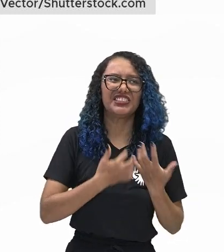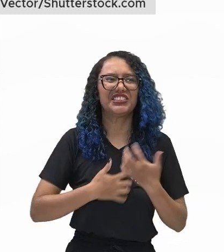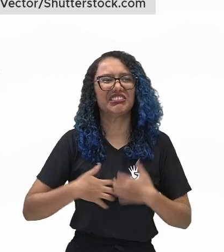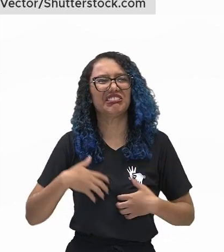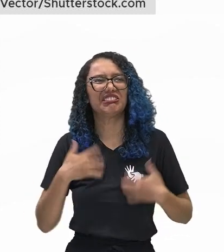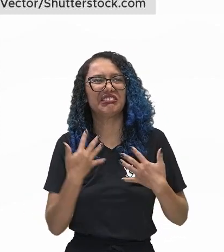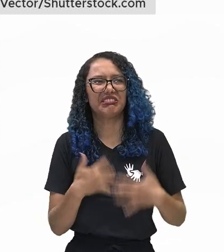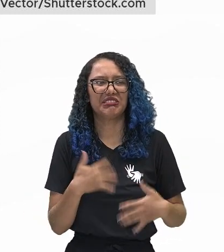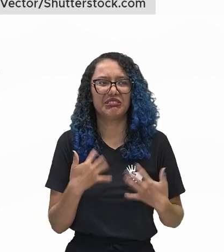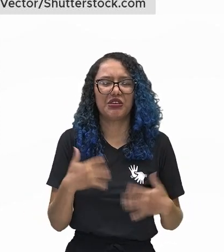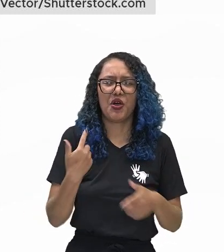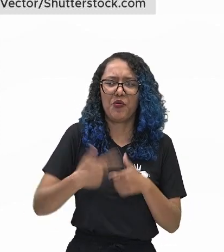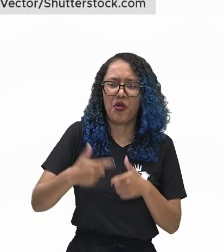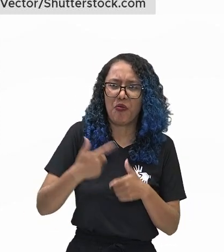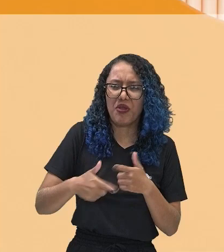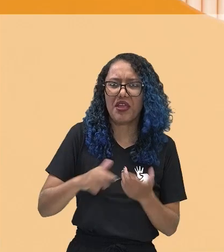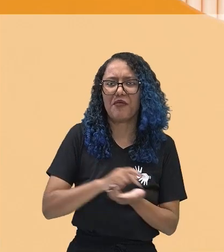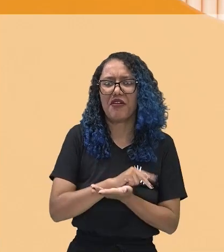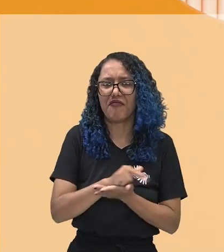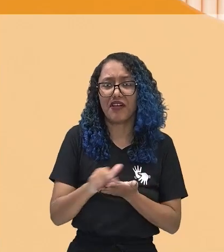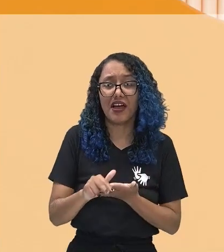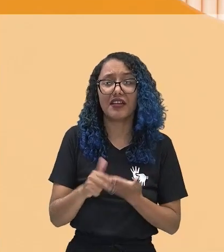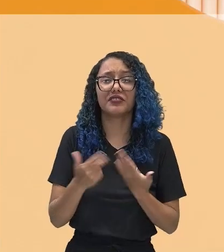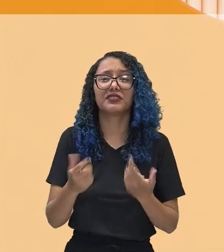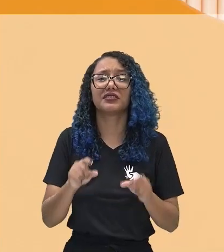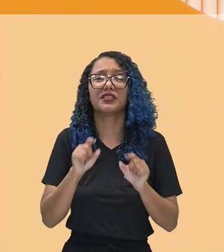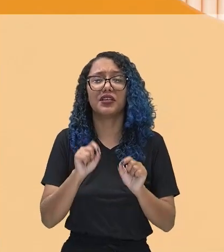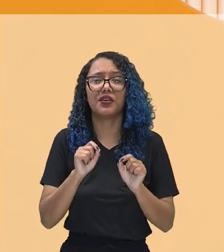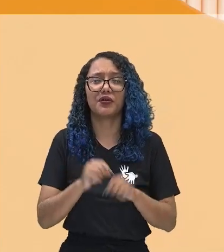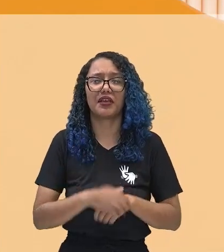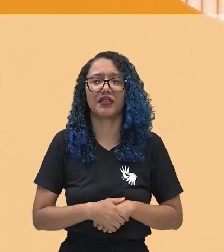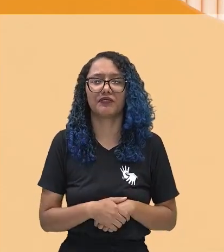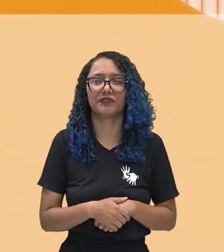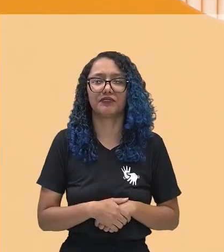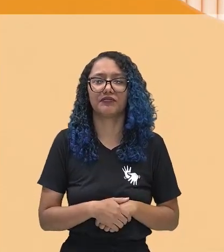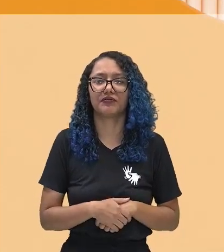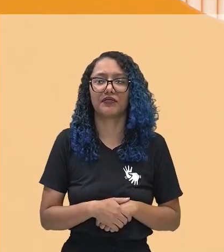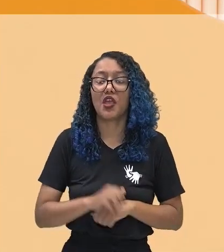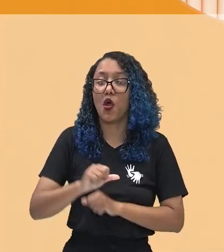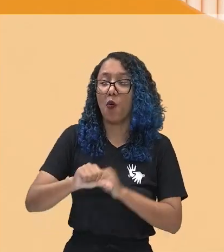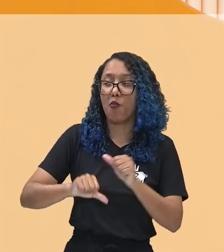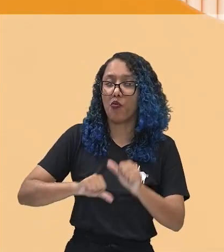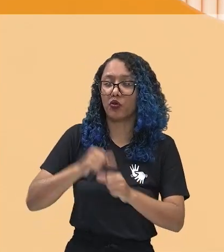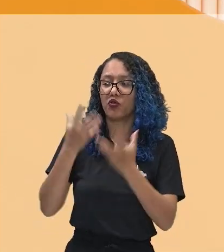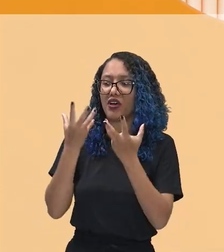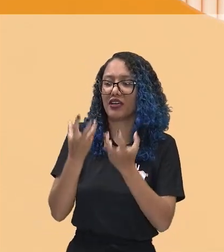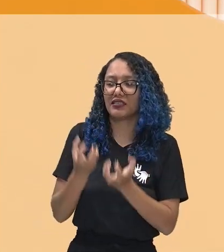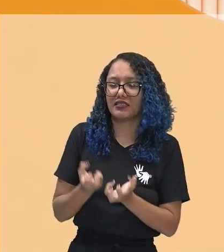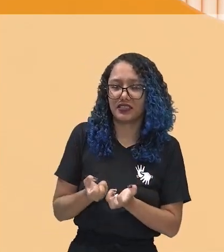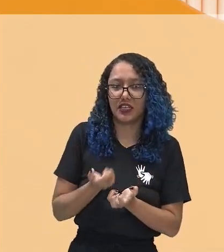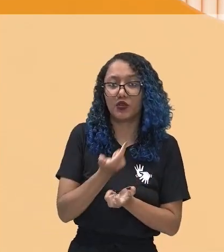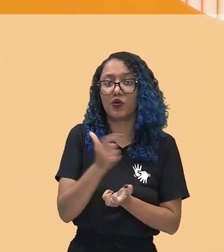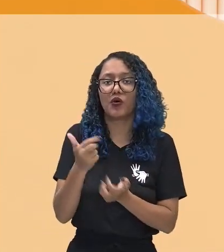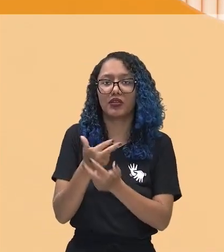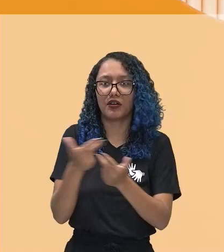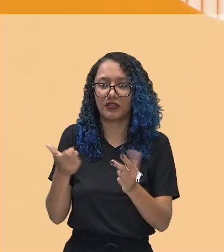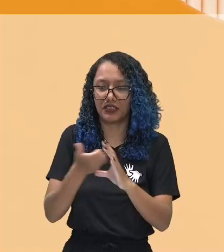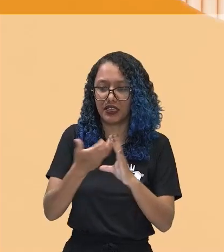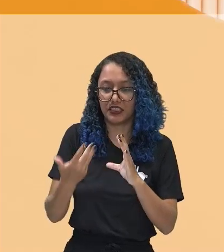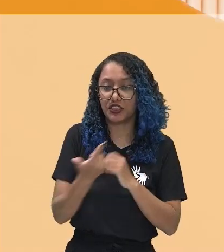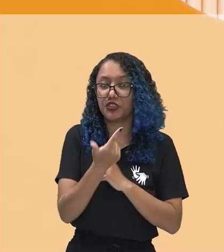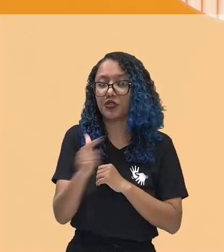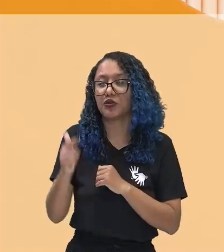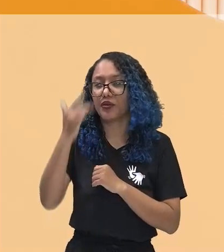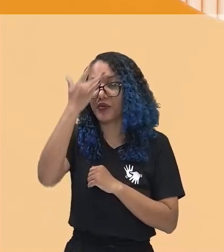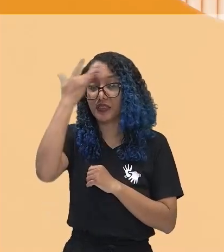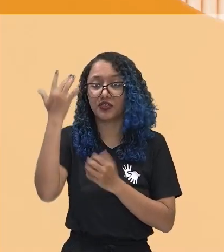acabo fazendo o quê, gente? Olhem para mim, me tornando aquilo que eu não sou, mas que os outros